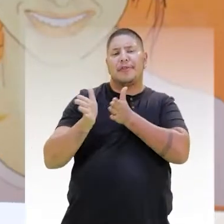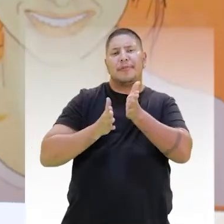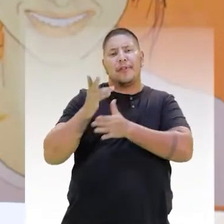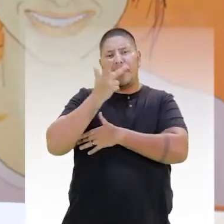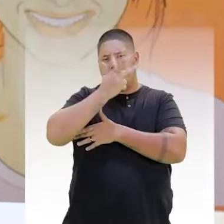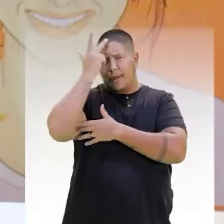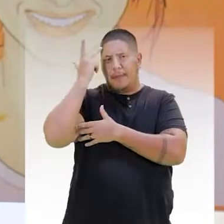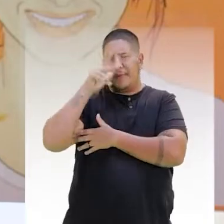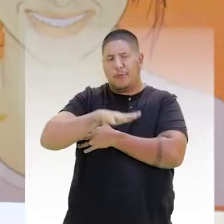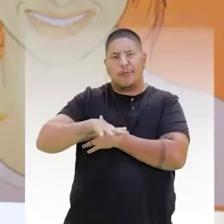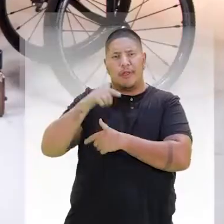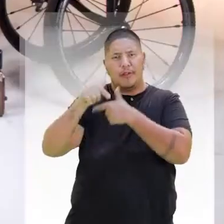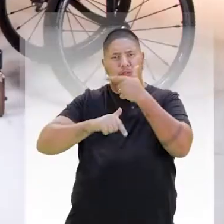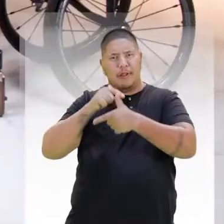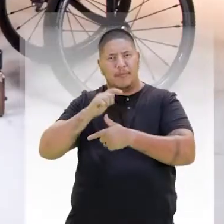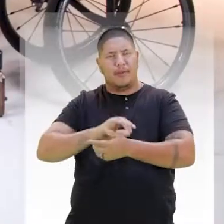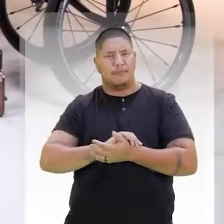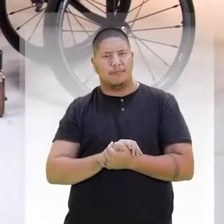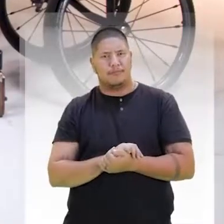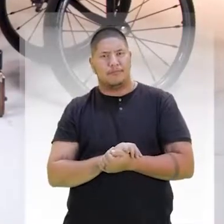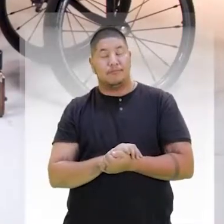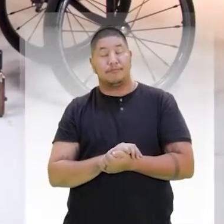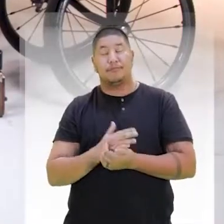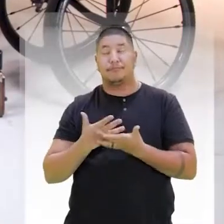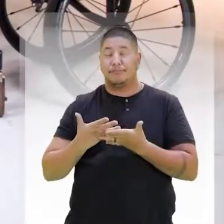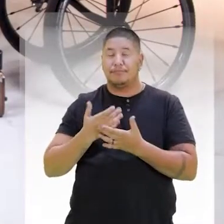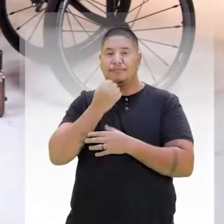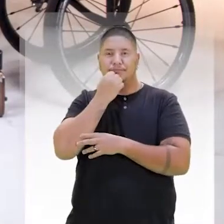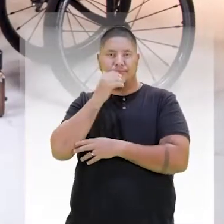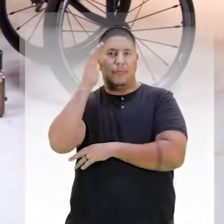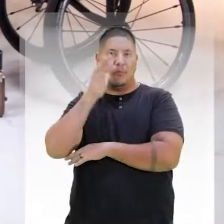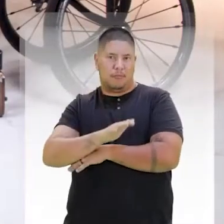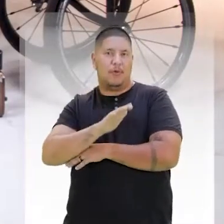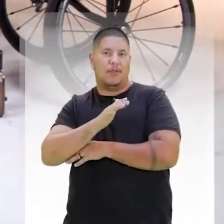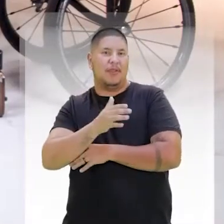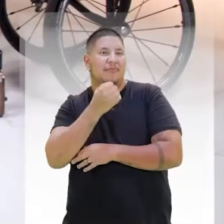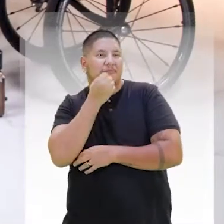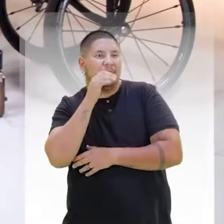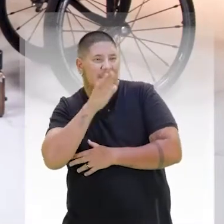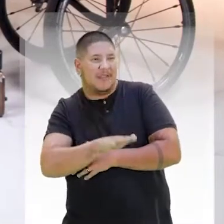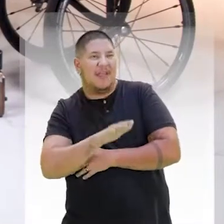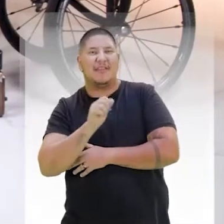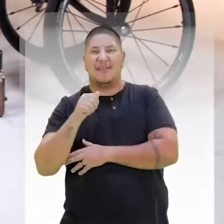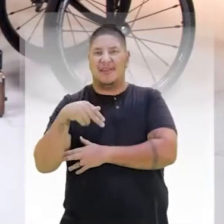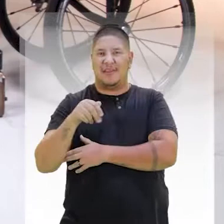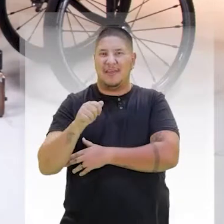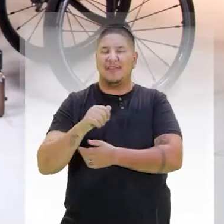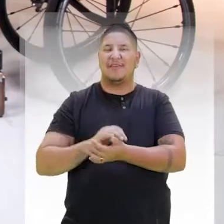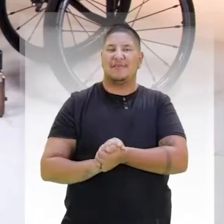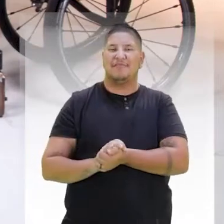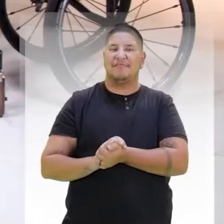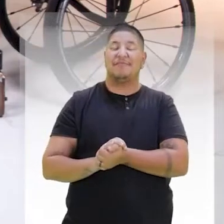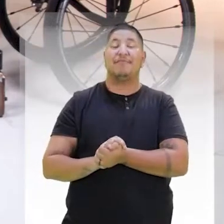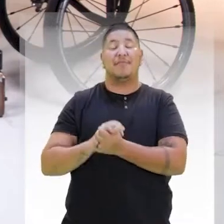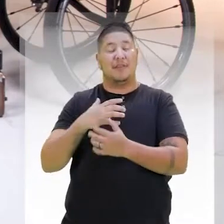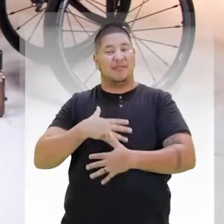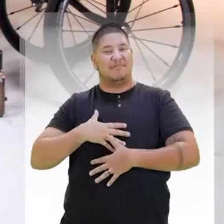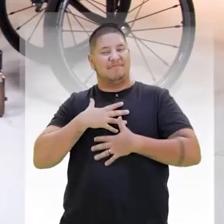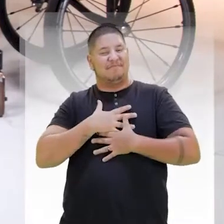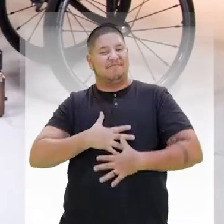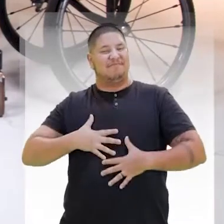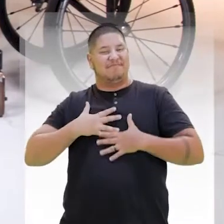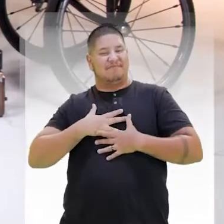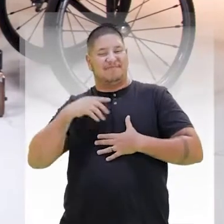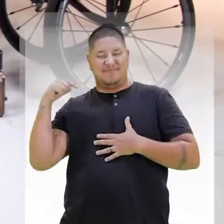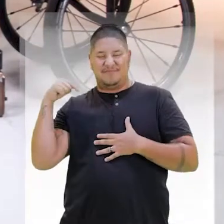essas pessoas no mercado de trabalho. Bem, boa tarde, Samantha. Boa tarde, Ana. Um prazer estar aqui nesse